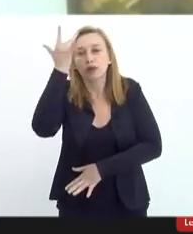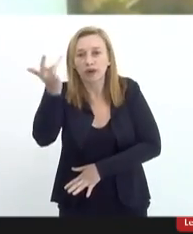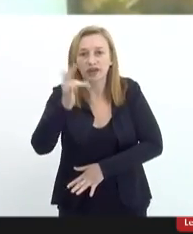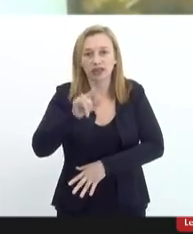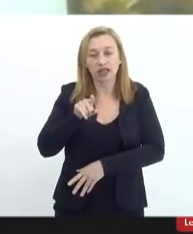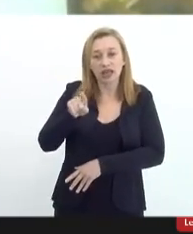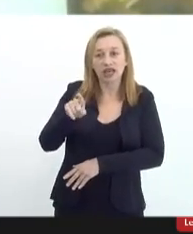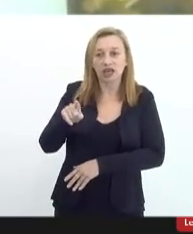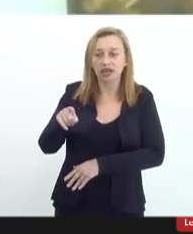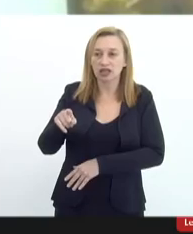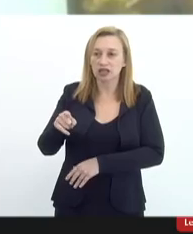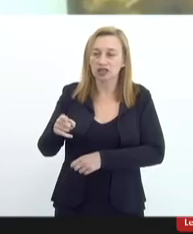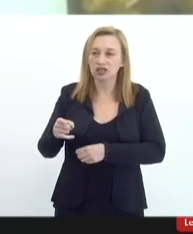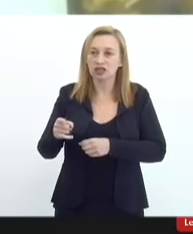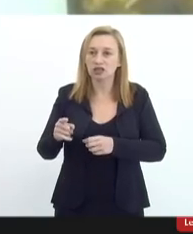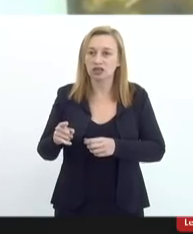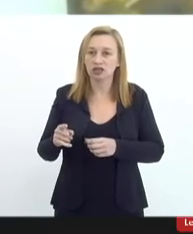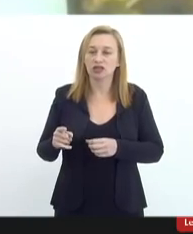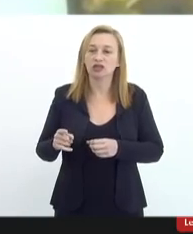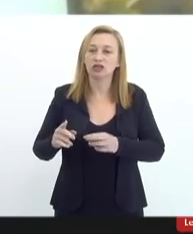daqueles que vieram antes.